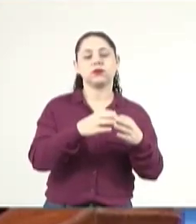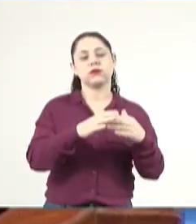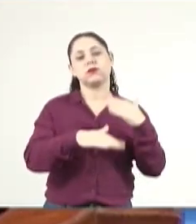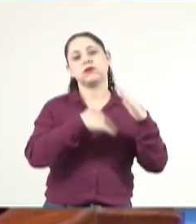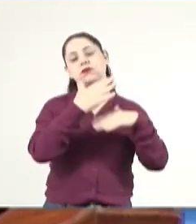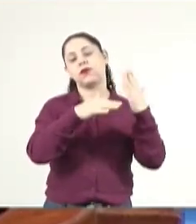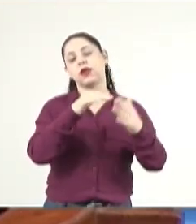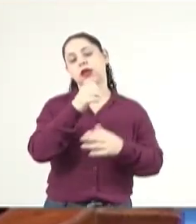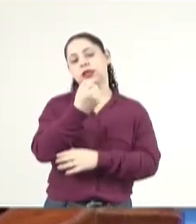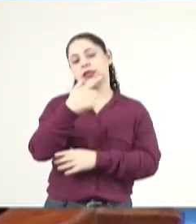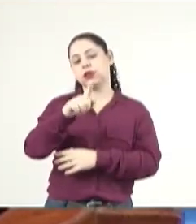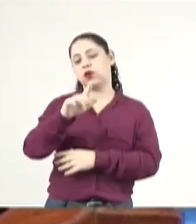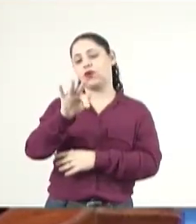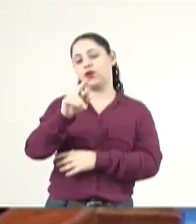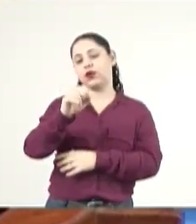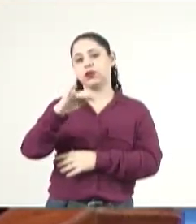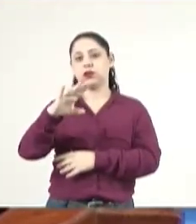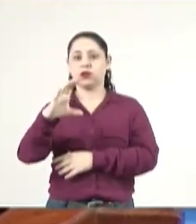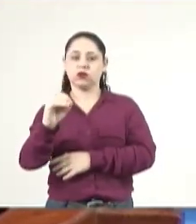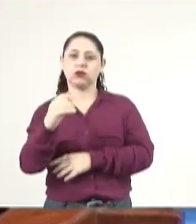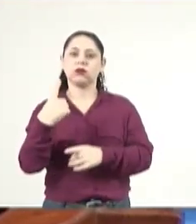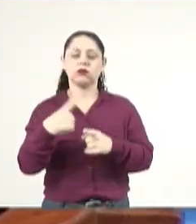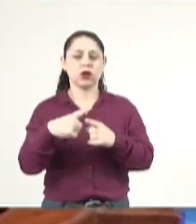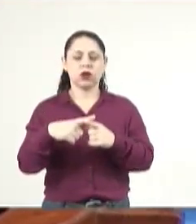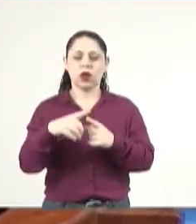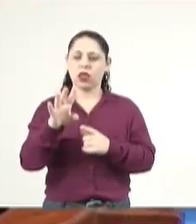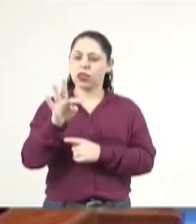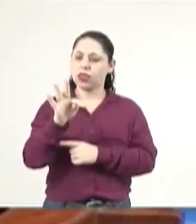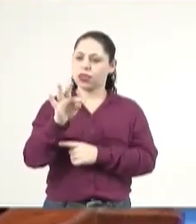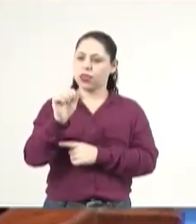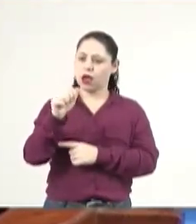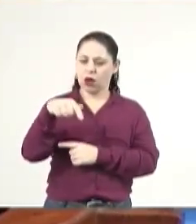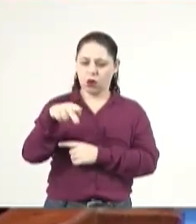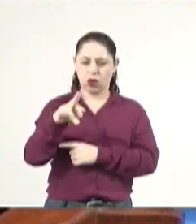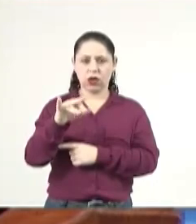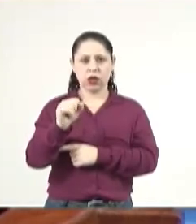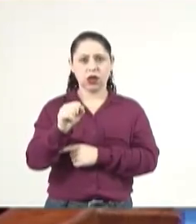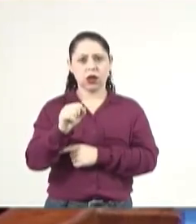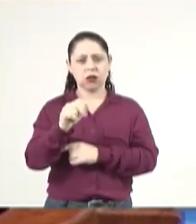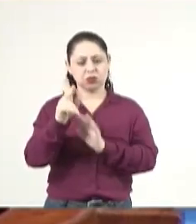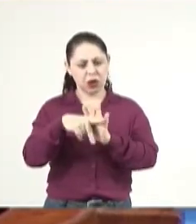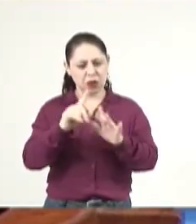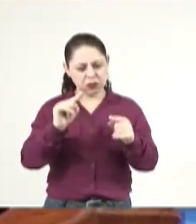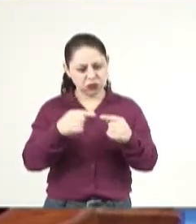profunda possível sobre as demandas de ordem ambiental